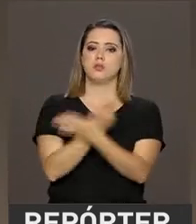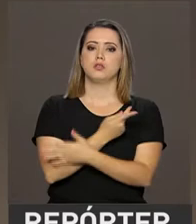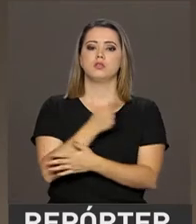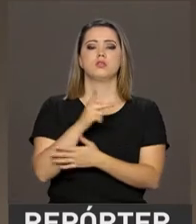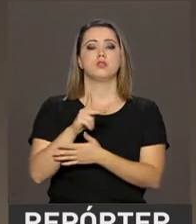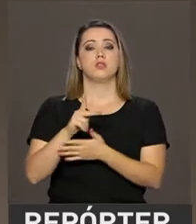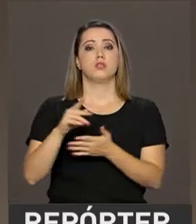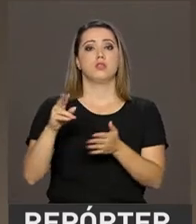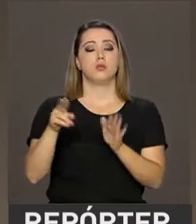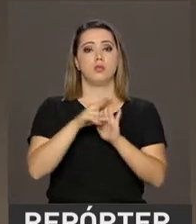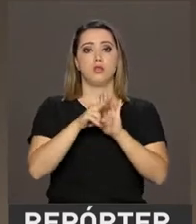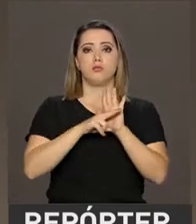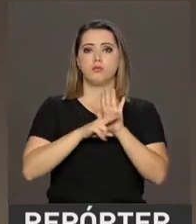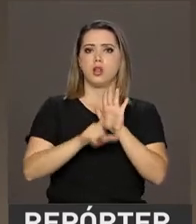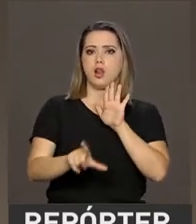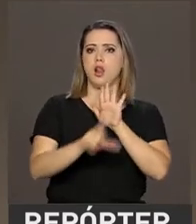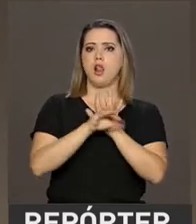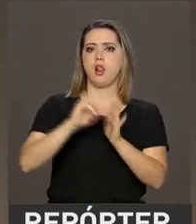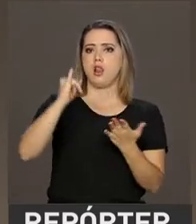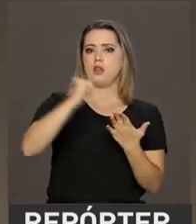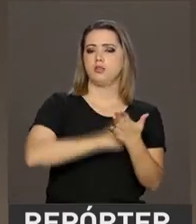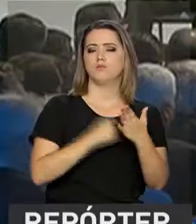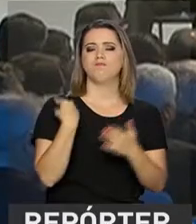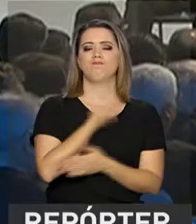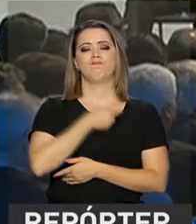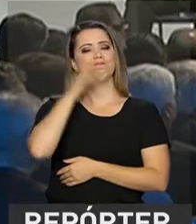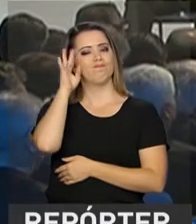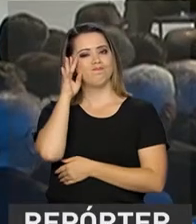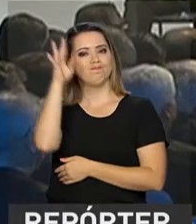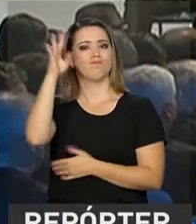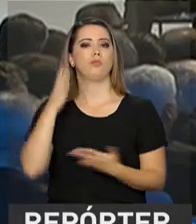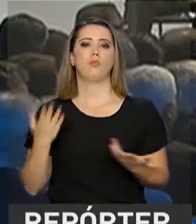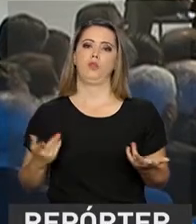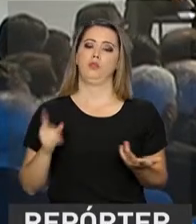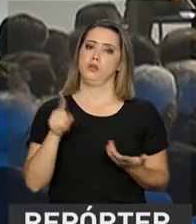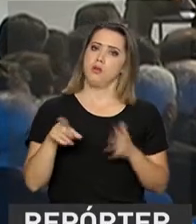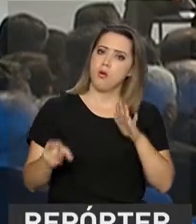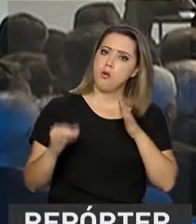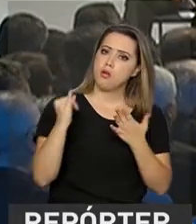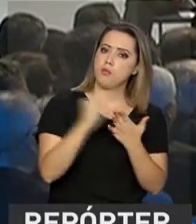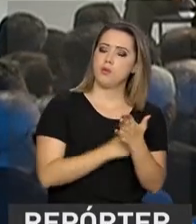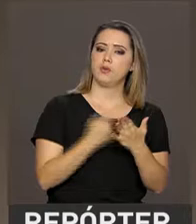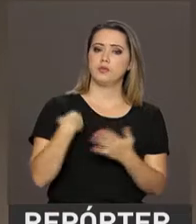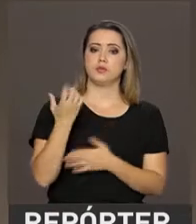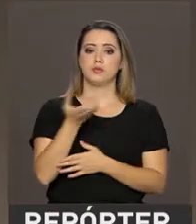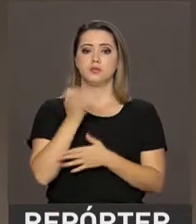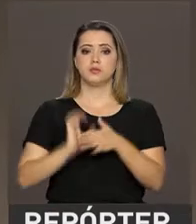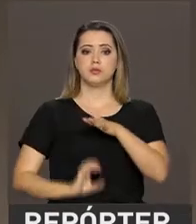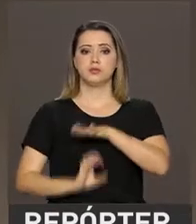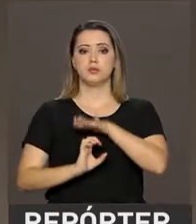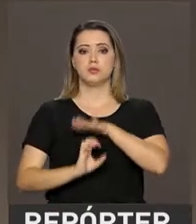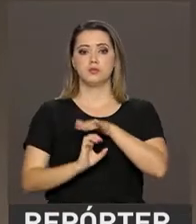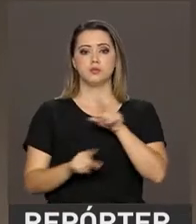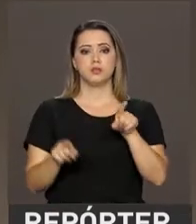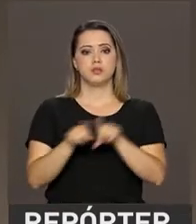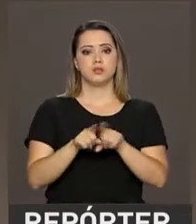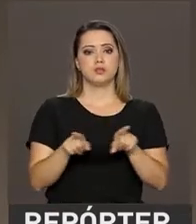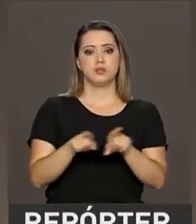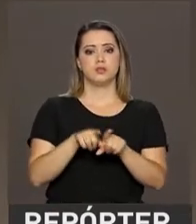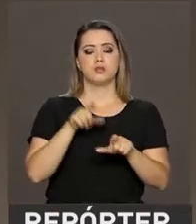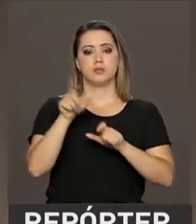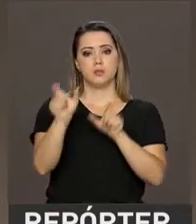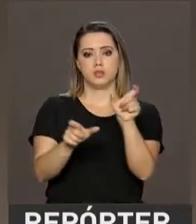reforma tributária tão sonhada por todos nós. Uma reforma que atenda aos interesses dos empresários, mas também